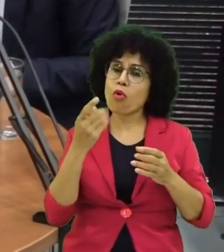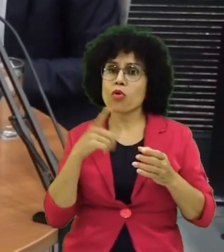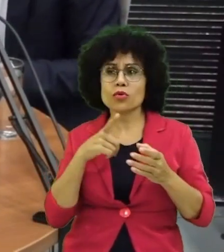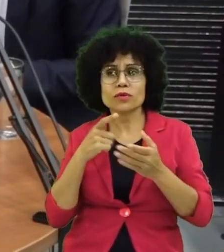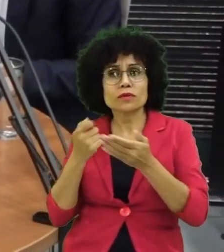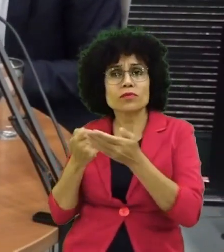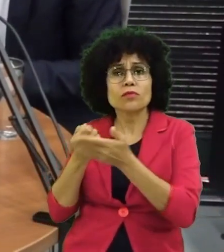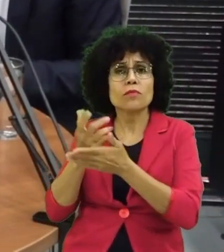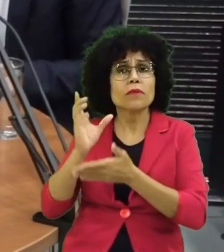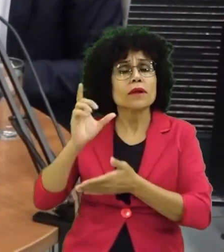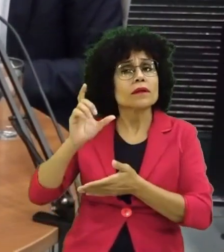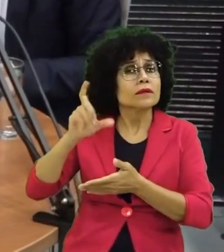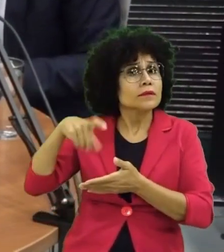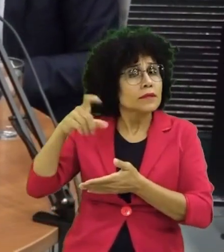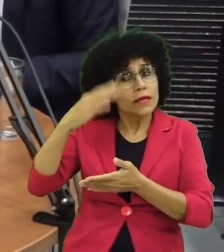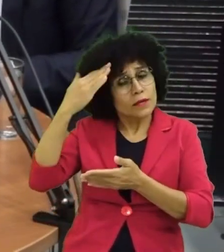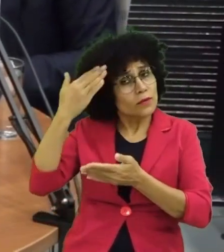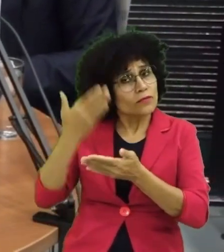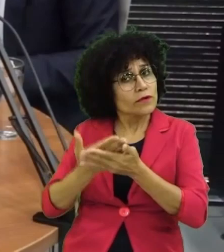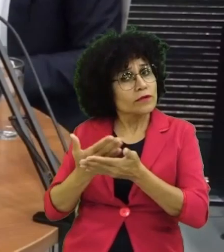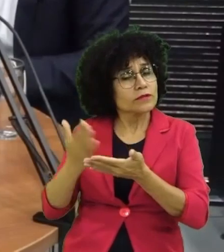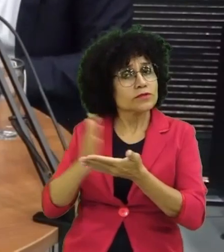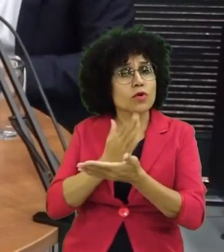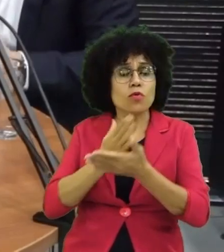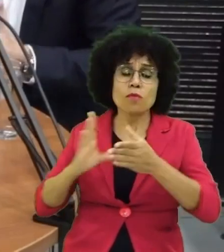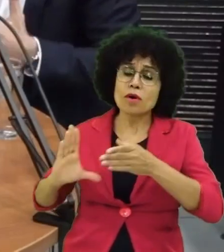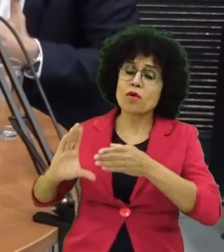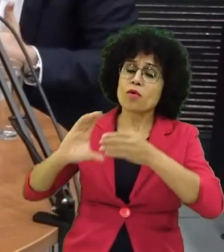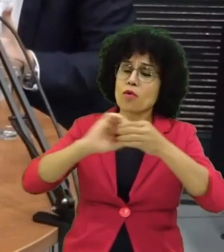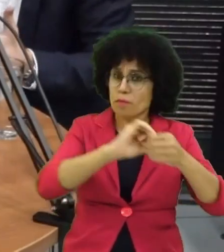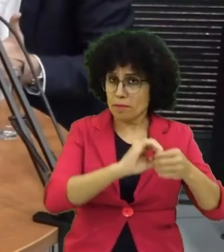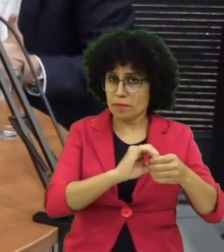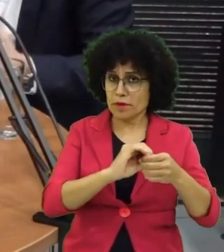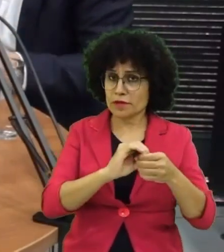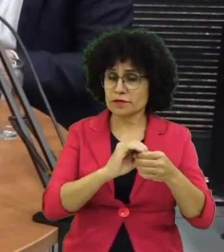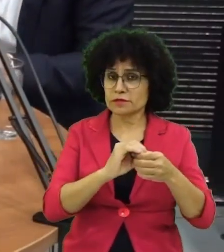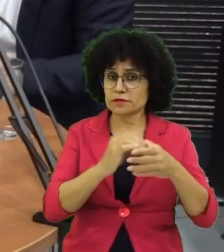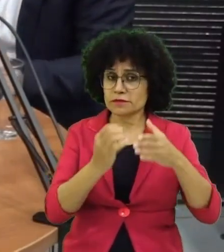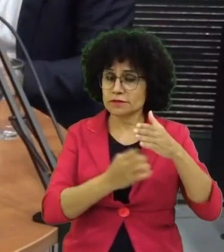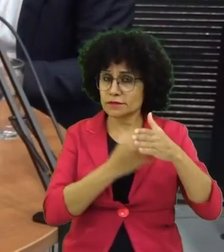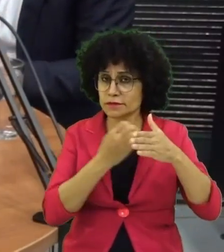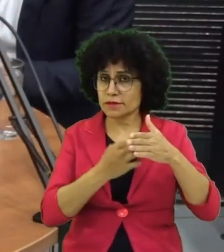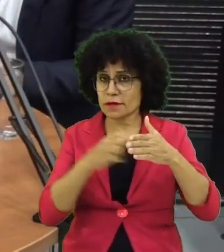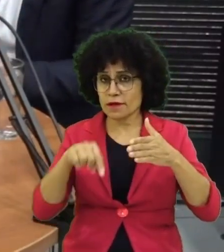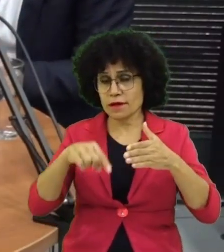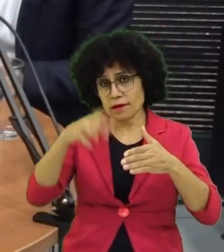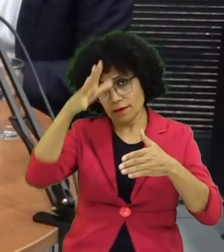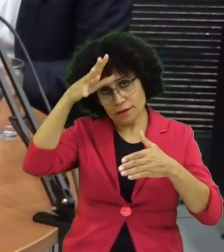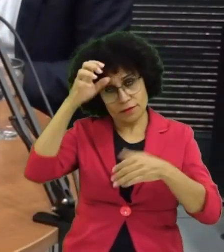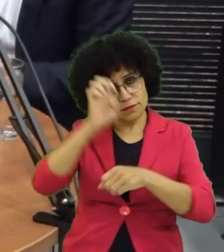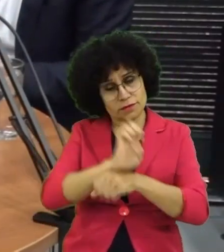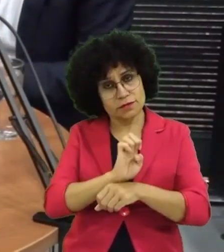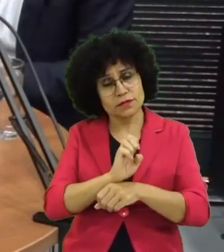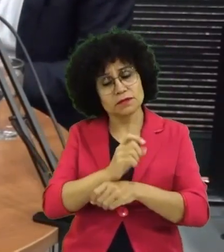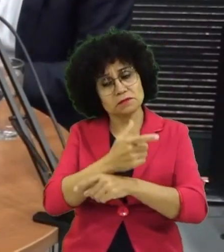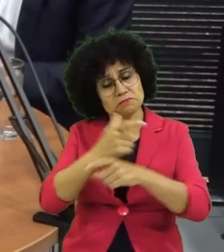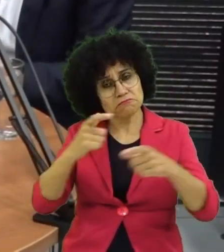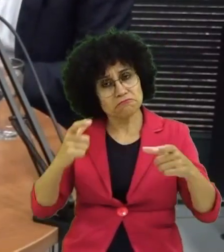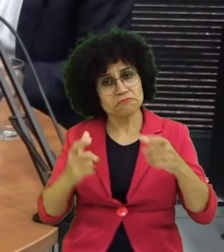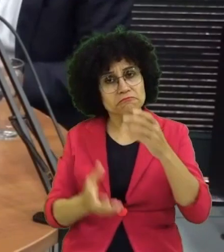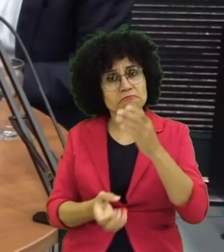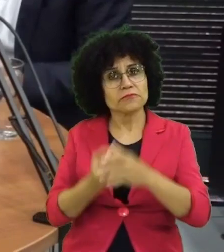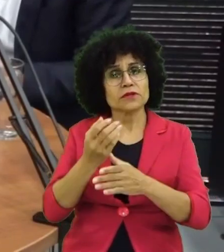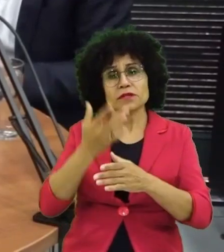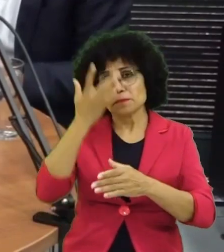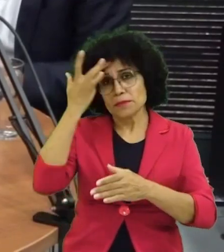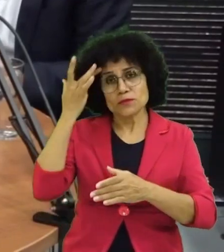alguma cooperativa aqui no estado? Ela vai ter que demonstrar isso. A gente acha que vai fomentar bastante a criação de cooperativas e associações